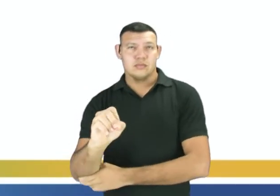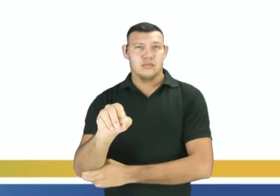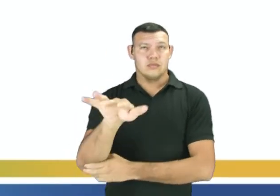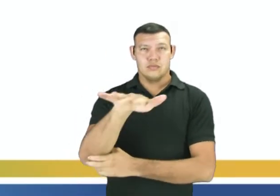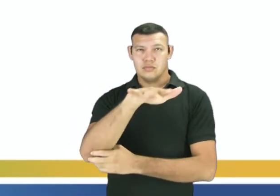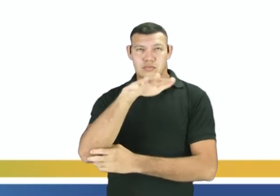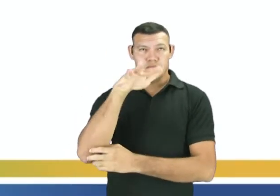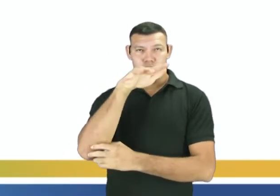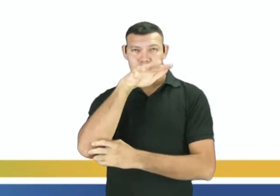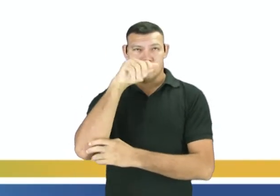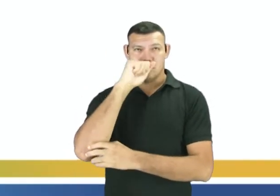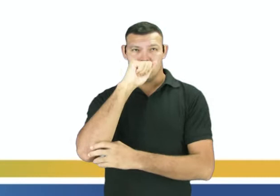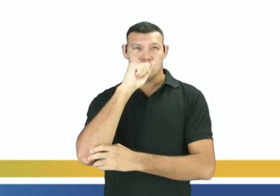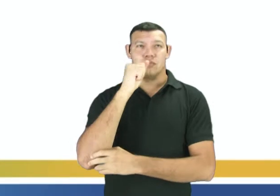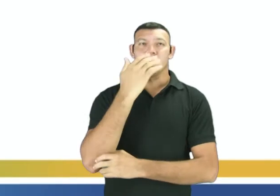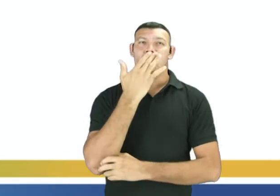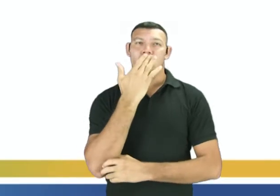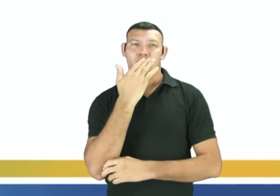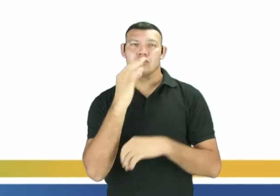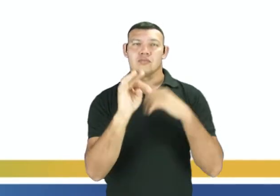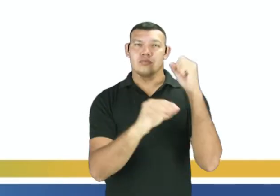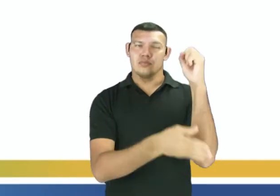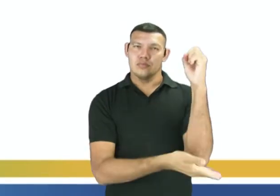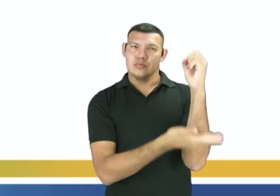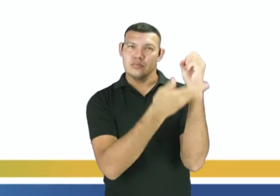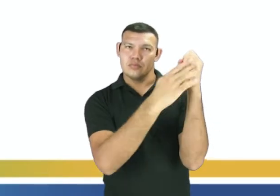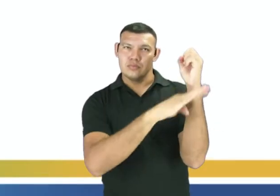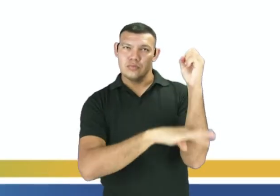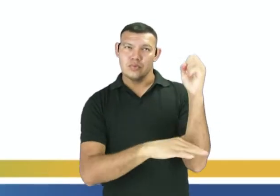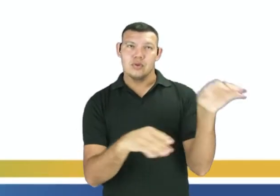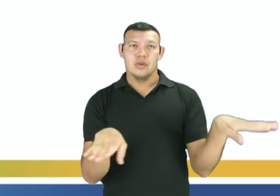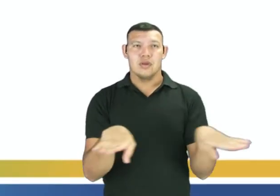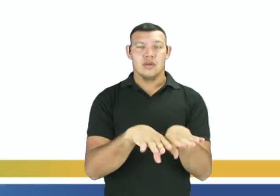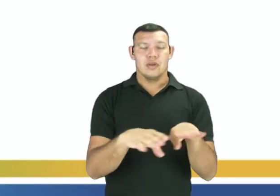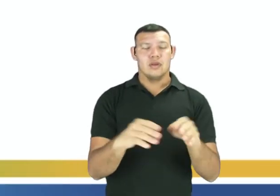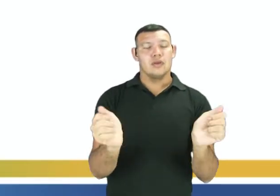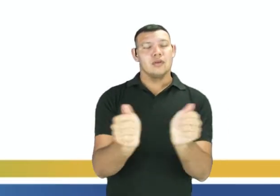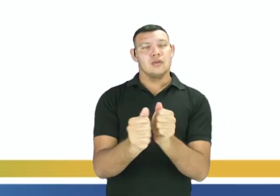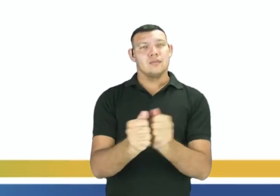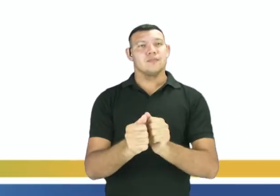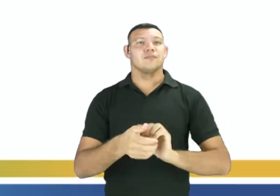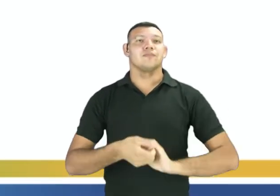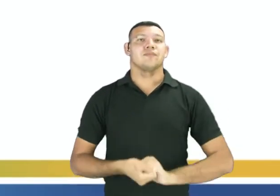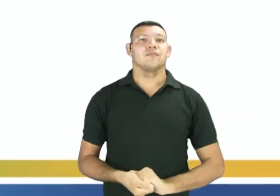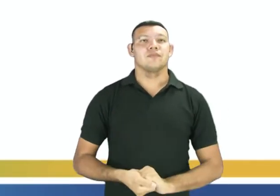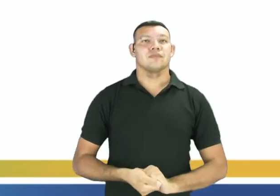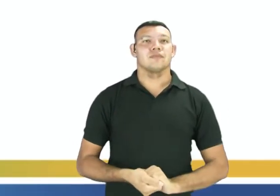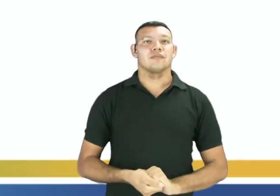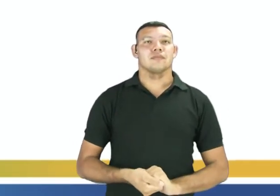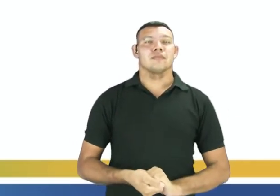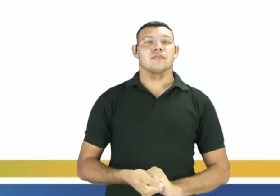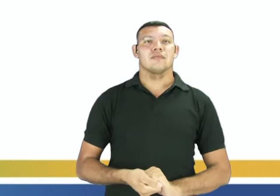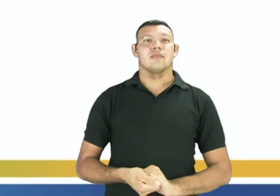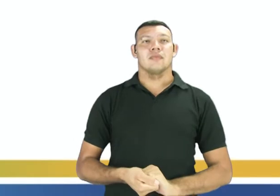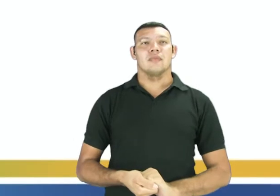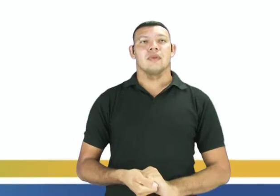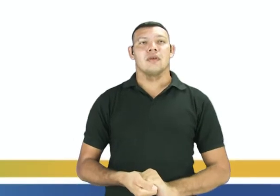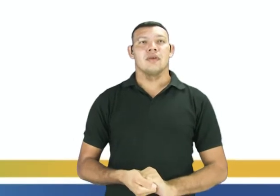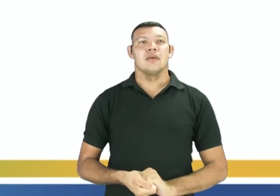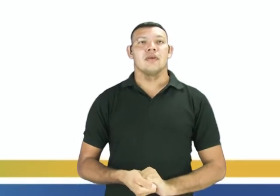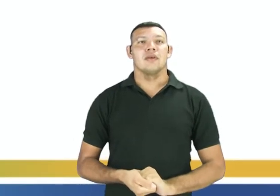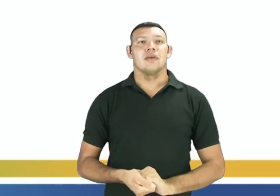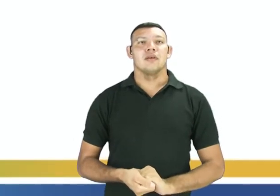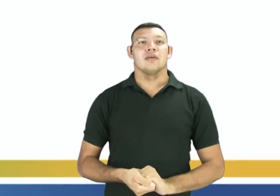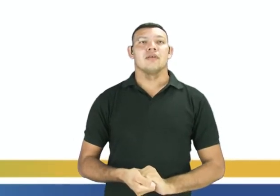ensino médio. Eu sou a professora Daniele e essa é a nossa 18ª aula de Química. Bem, o que são